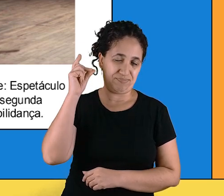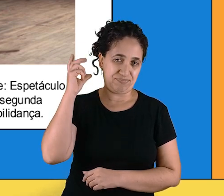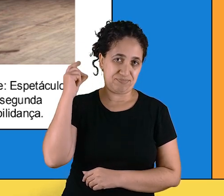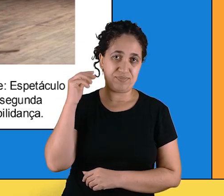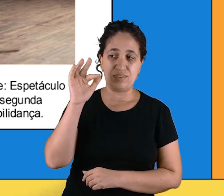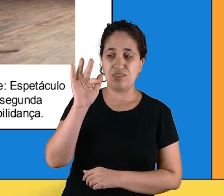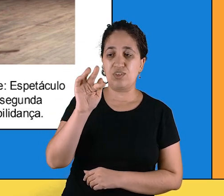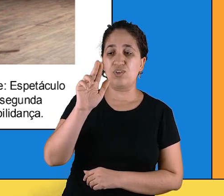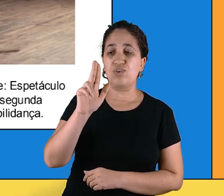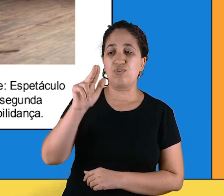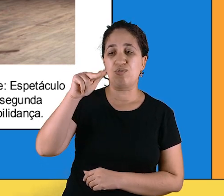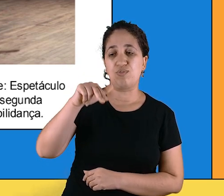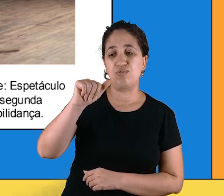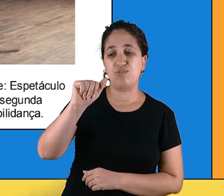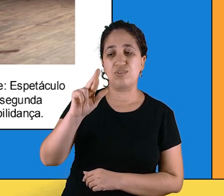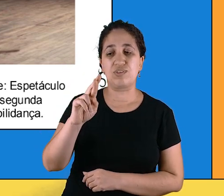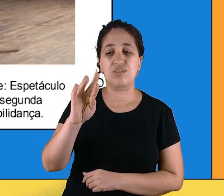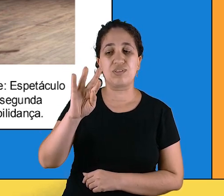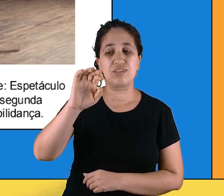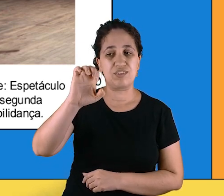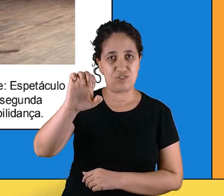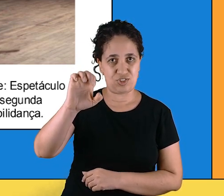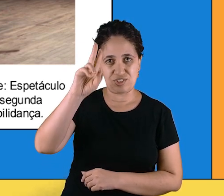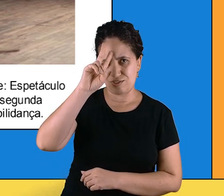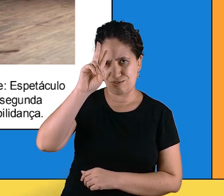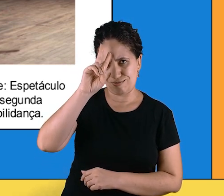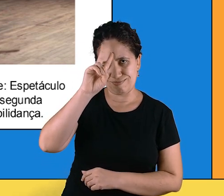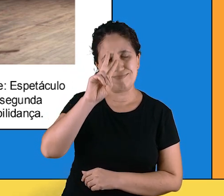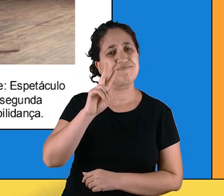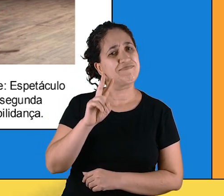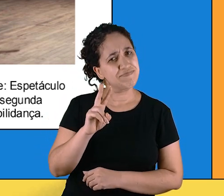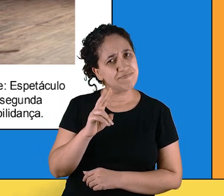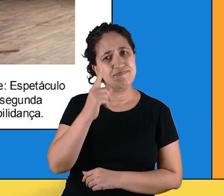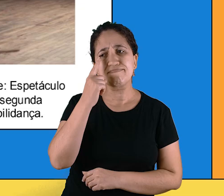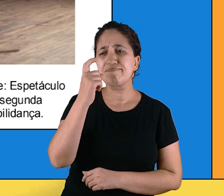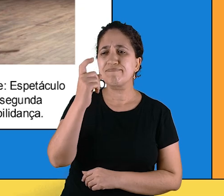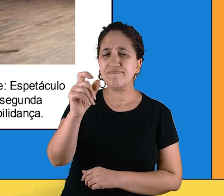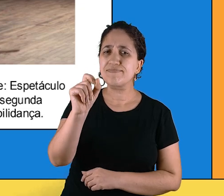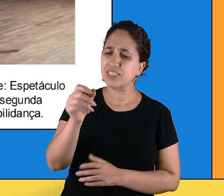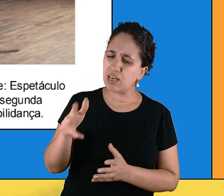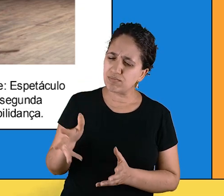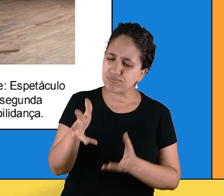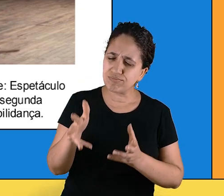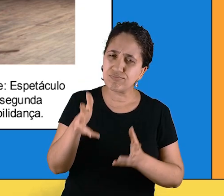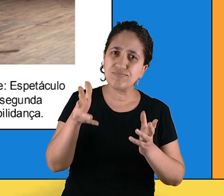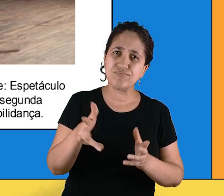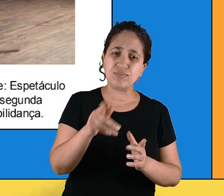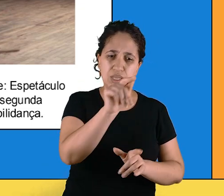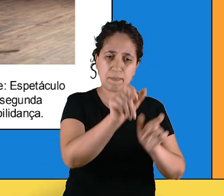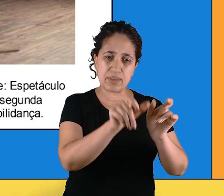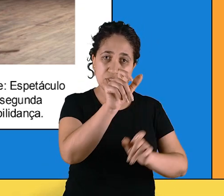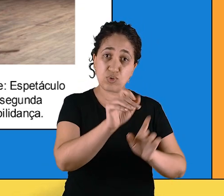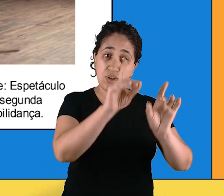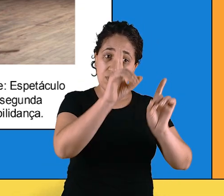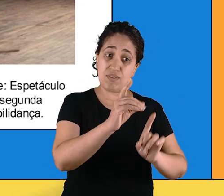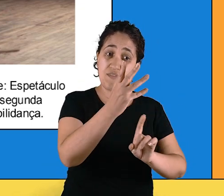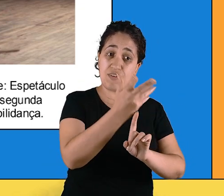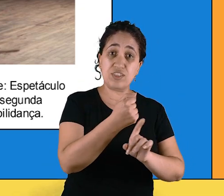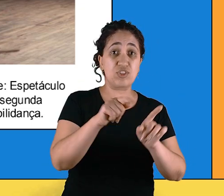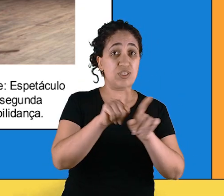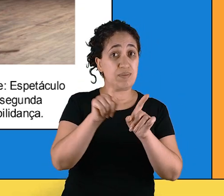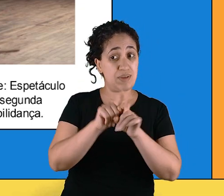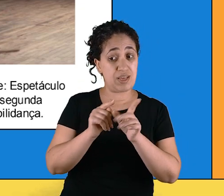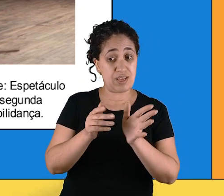premiado na segunda edição do Festival Funarte Acessibilidade. Em relação, né, ao incentivo aos artistas com deficiência e